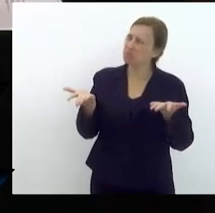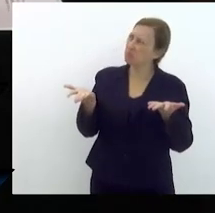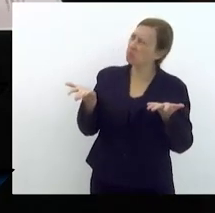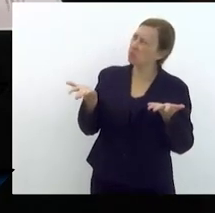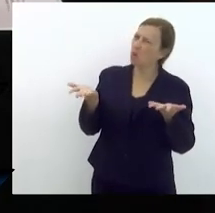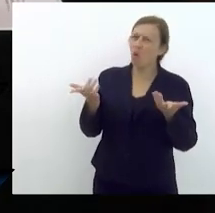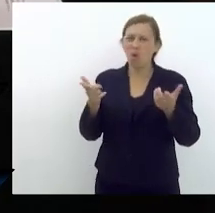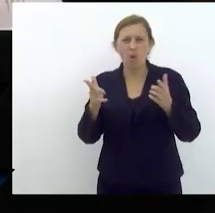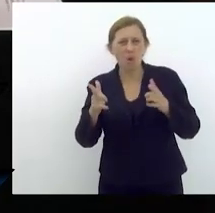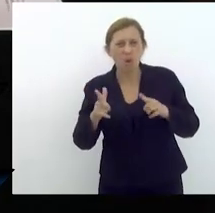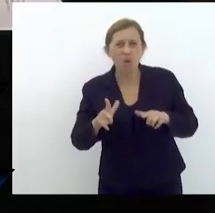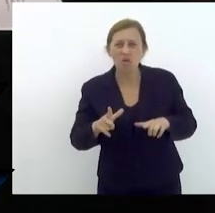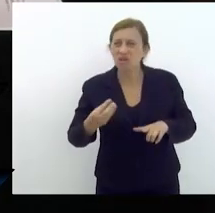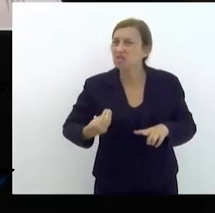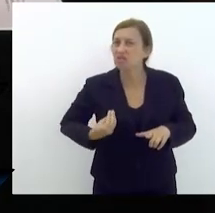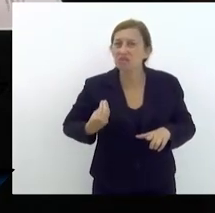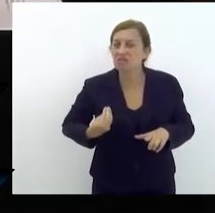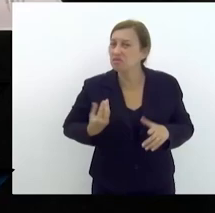Onde estamos